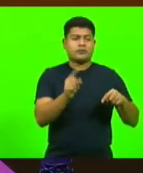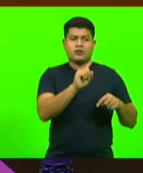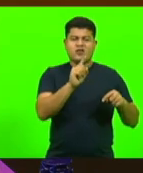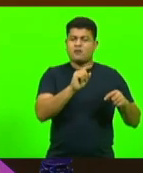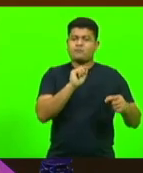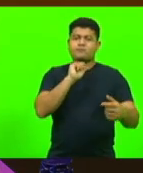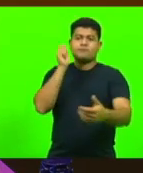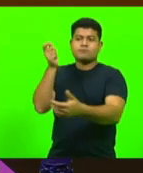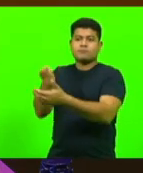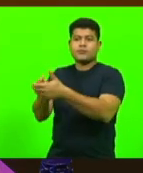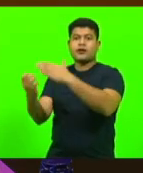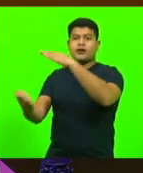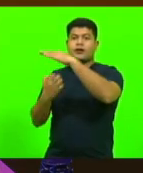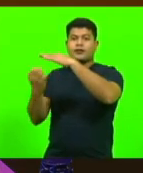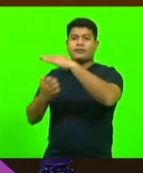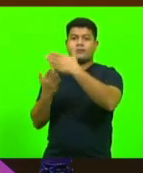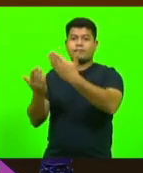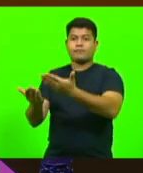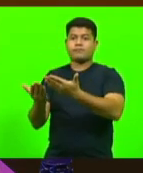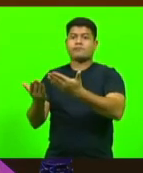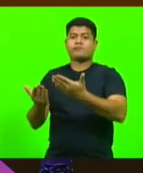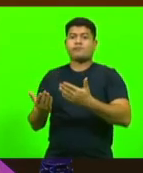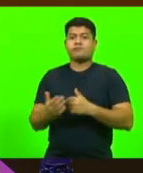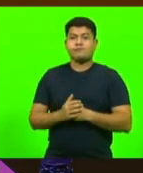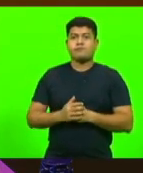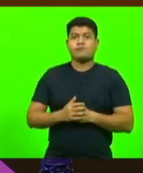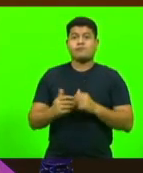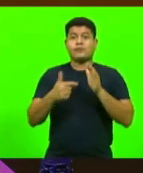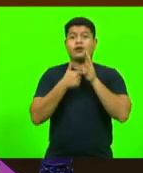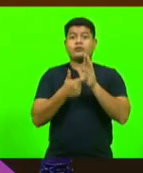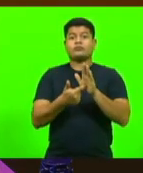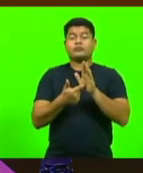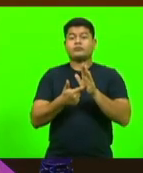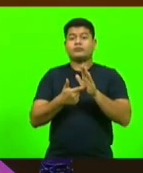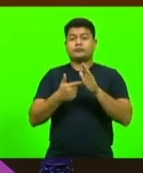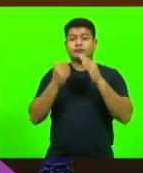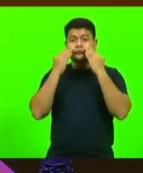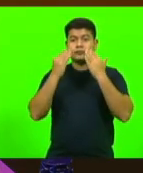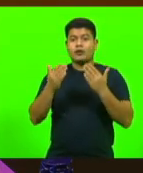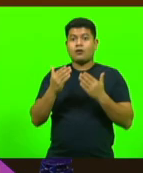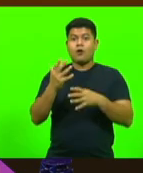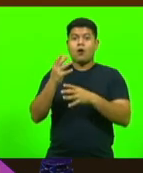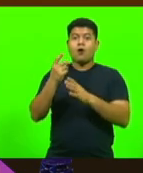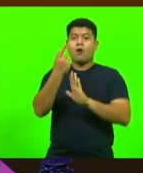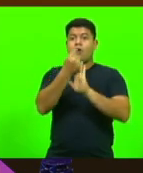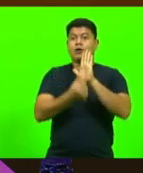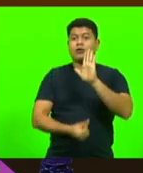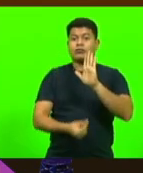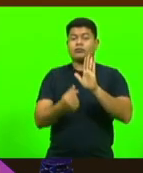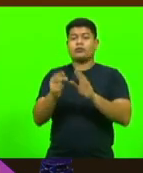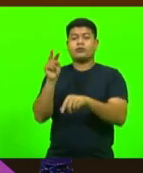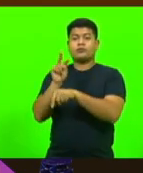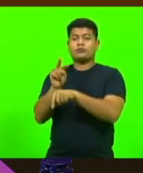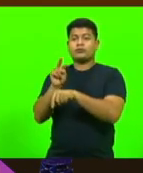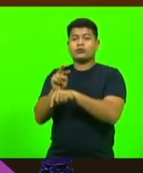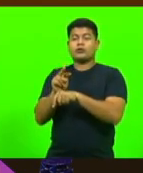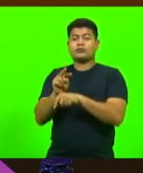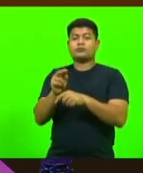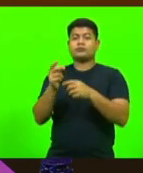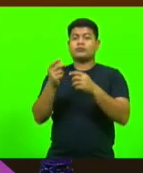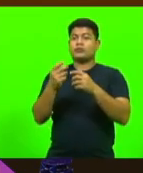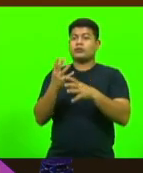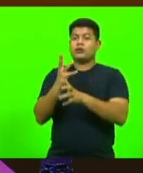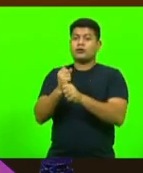inclusive na exposição de motivos do projeto não fala na questão orçamentário e fiscal e financeira não trata